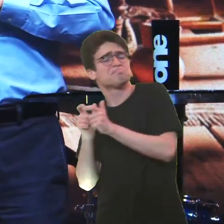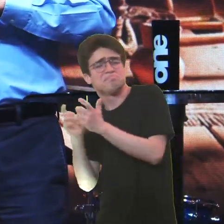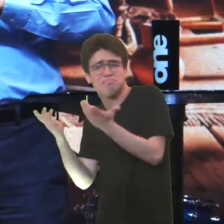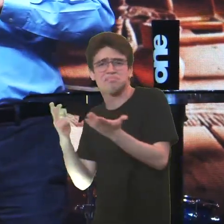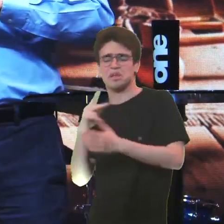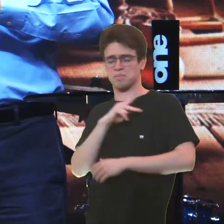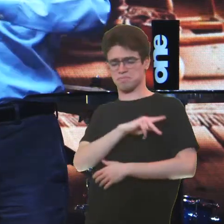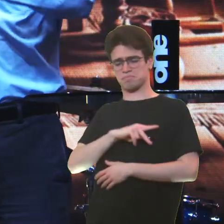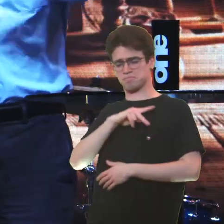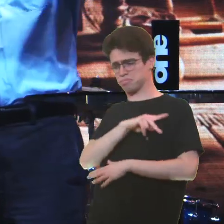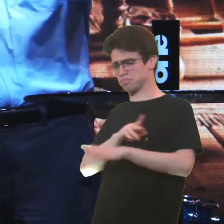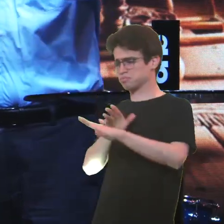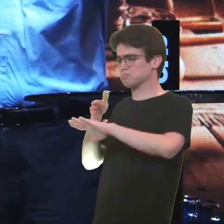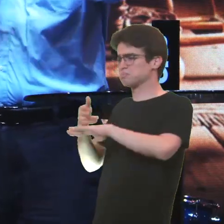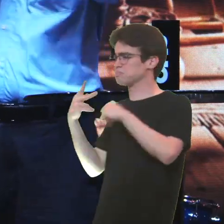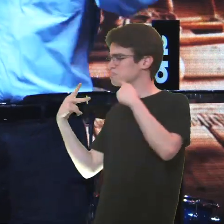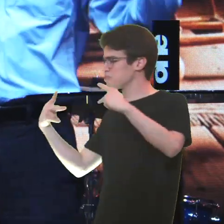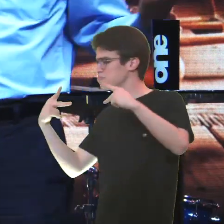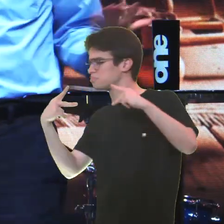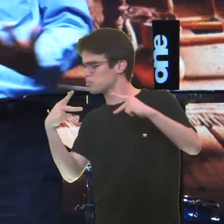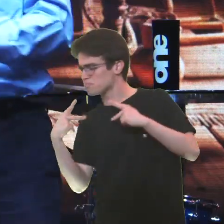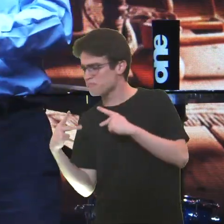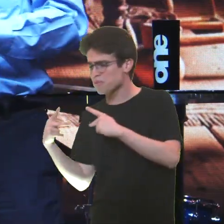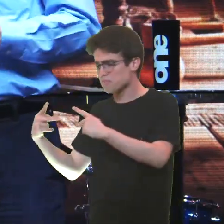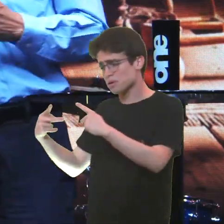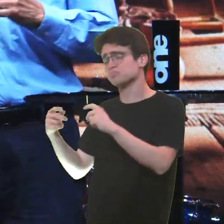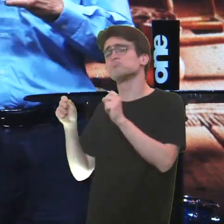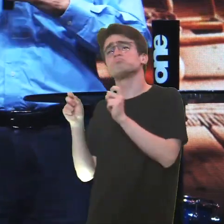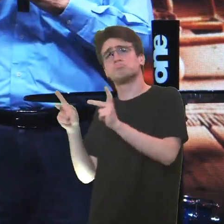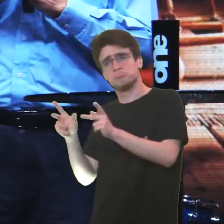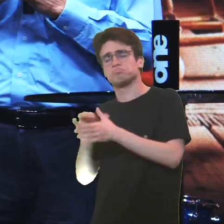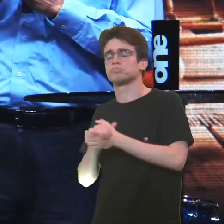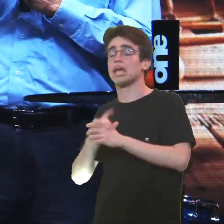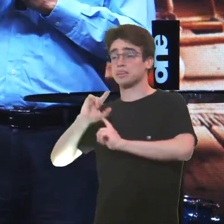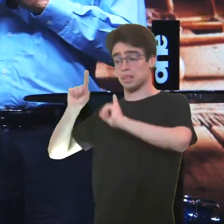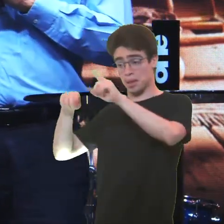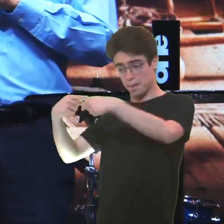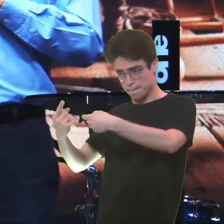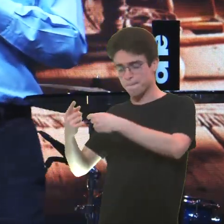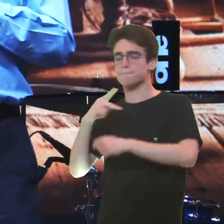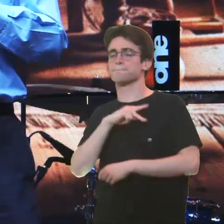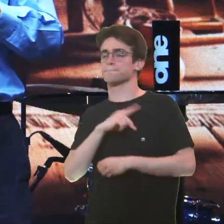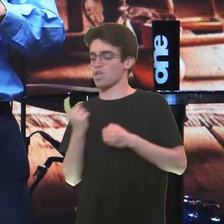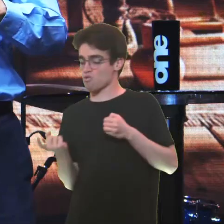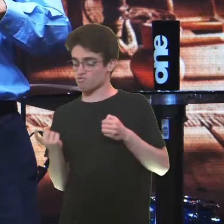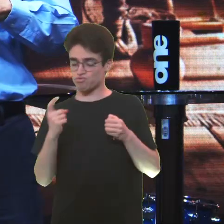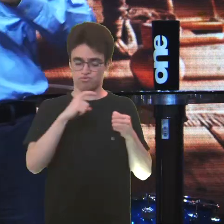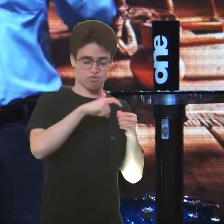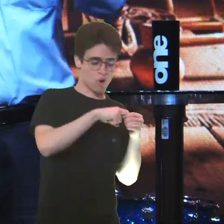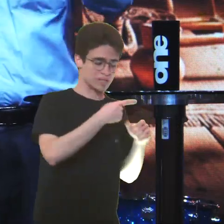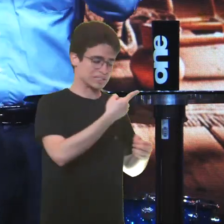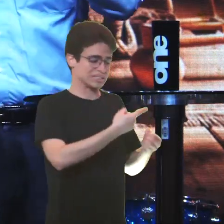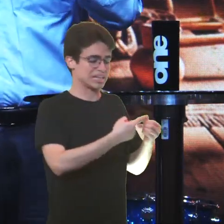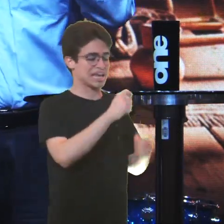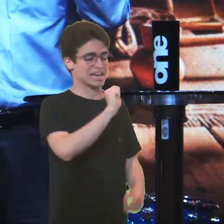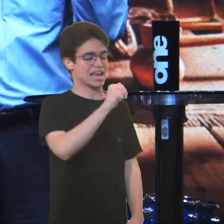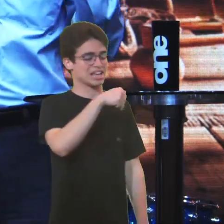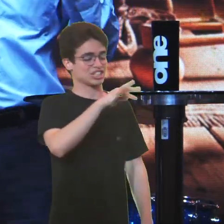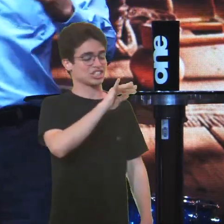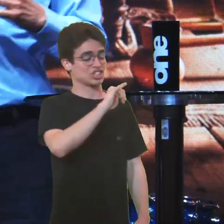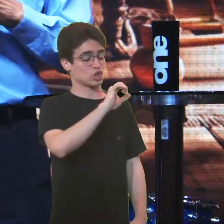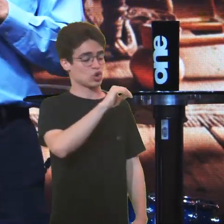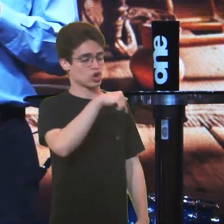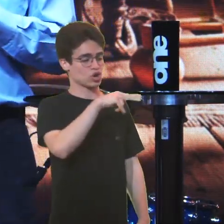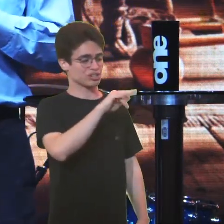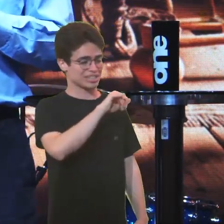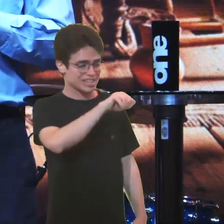pouco populadas. Luego Pablo regresa a Antioquía Depois Paulo volta para Antioquia y es cuando él entra en un